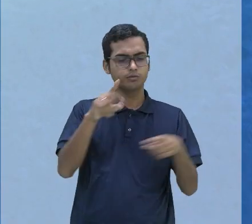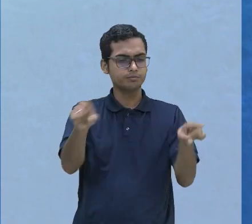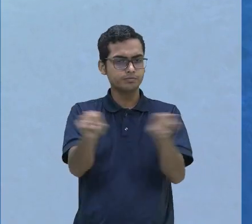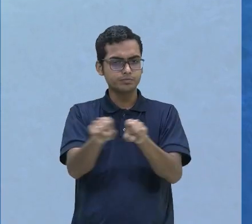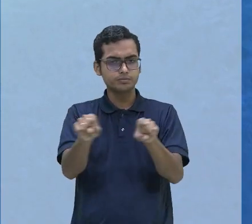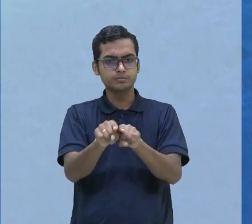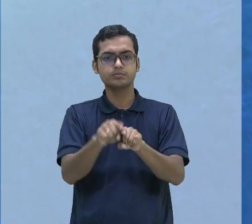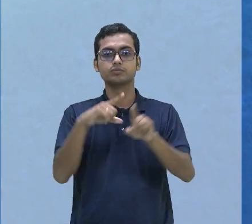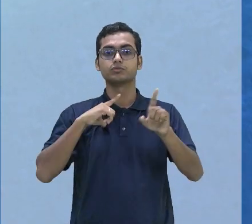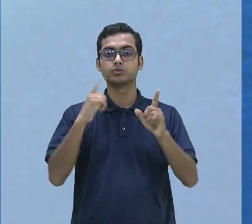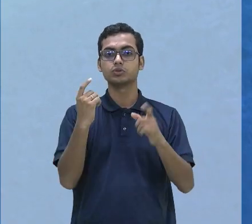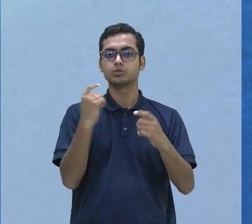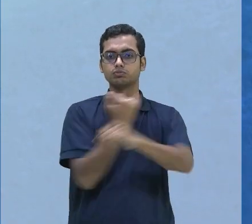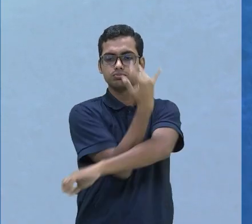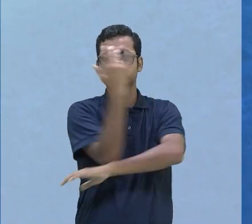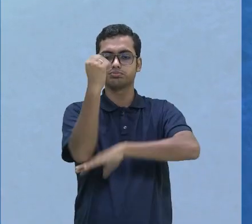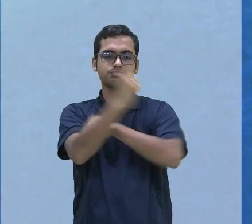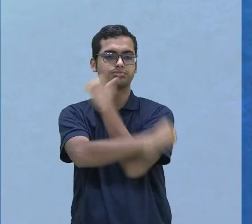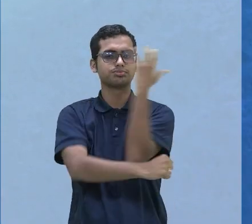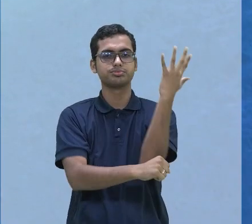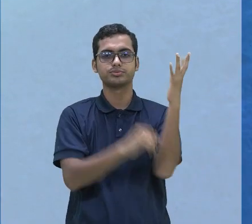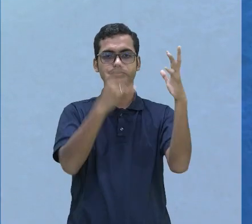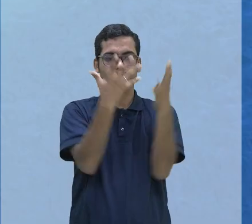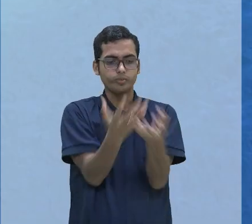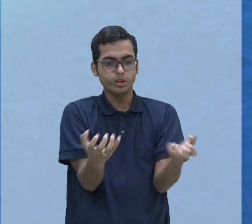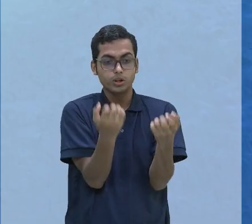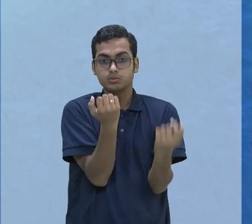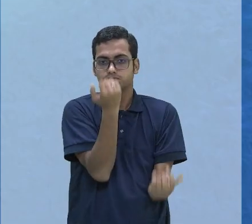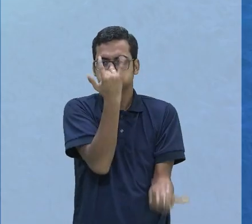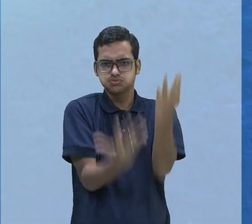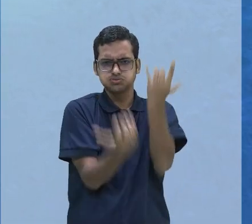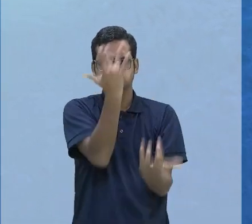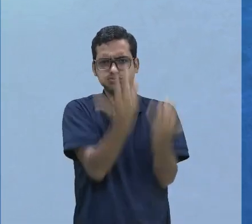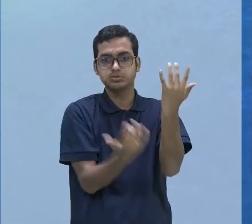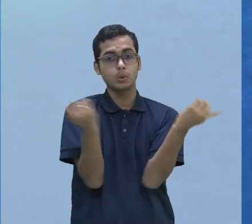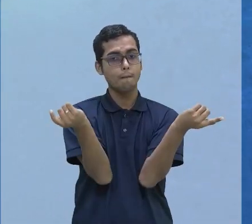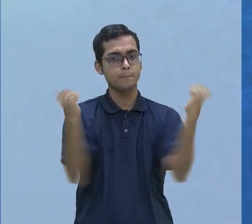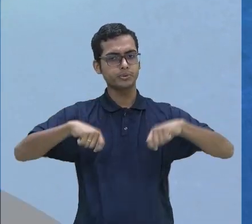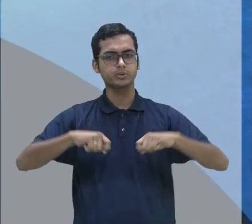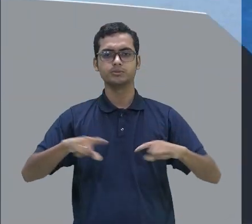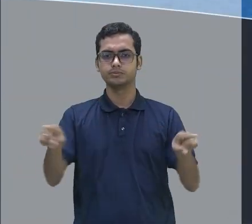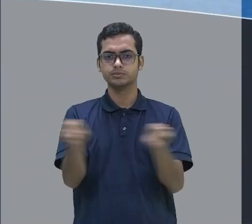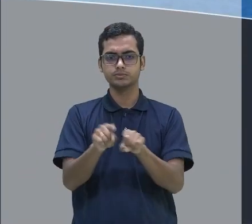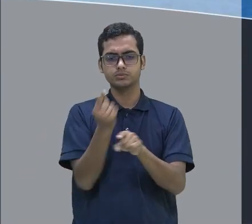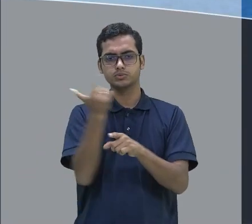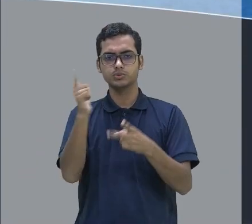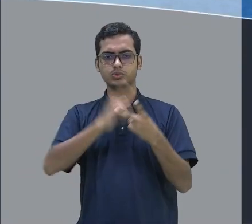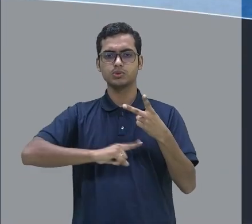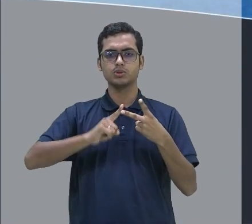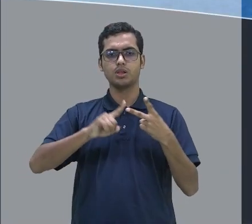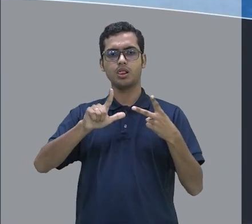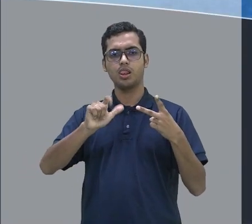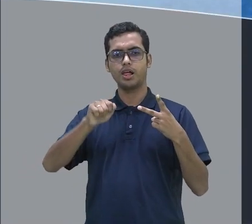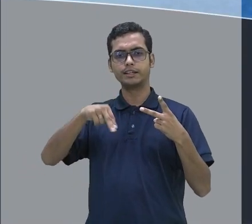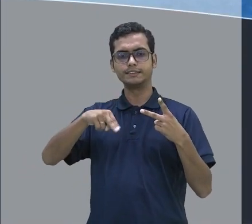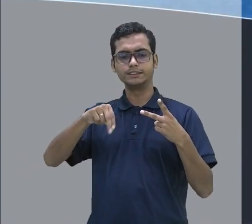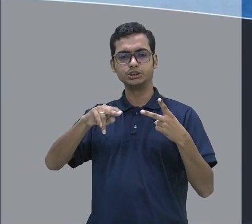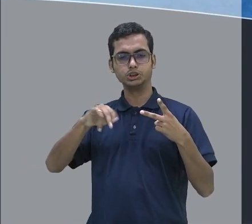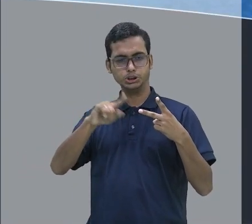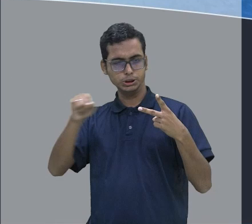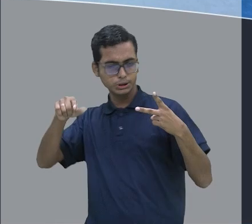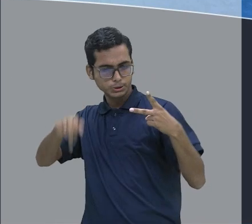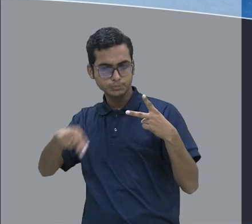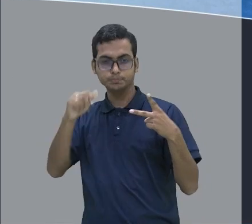na probabilidade de incêndios florestais na região norte. Já o fenômeno Laninha causa o esfriamento das águas do